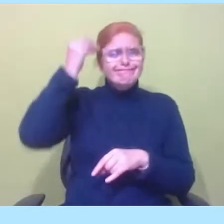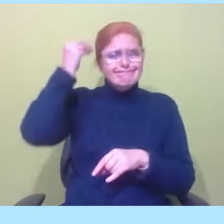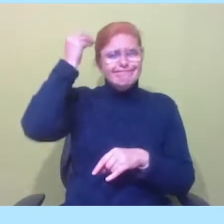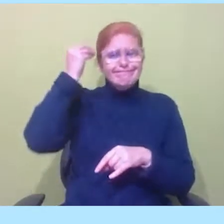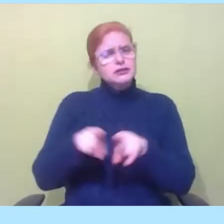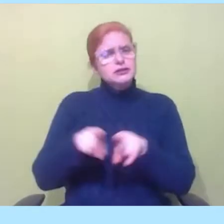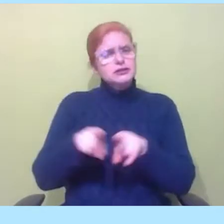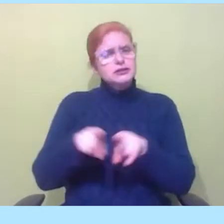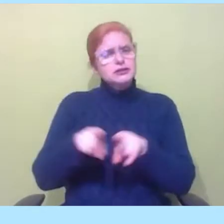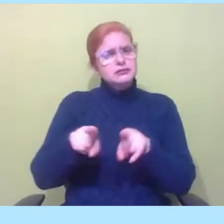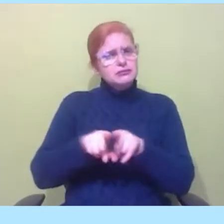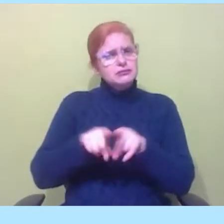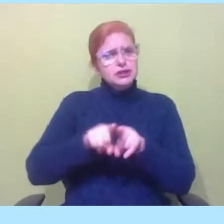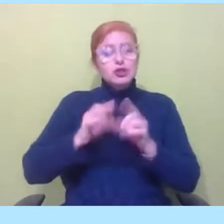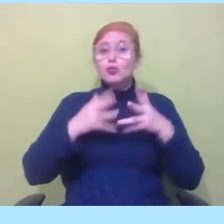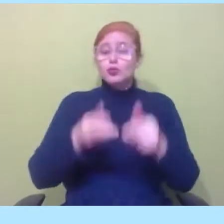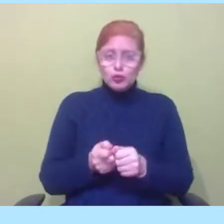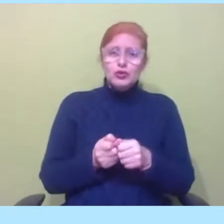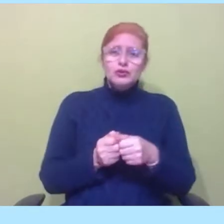isso tem